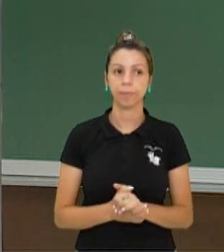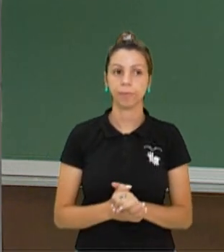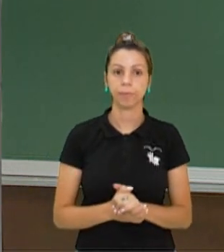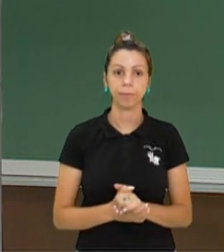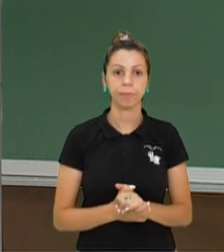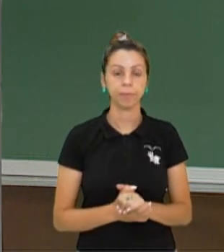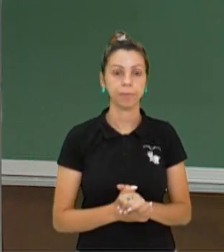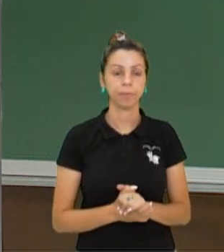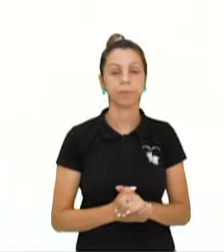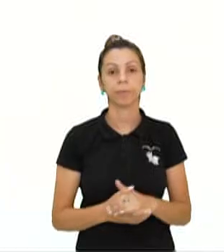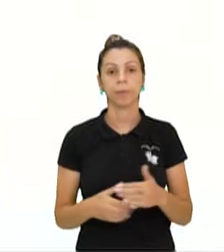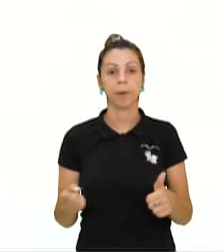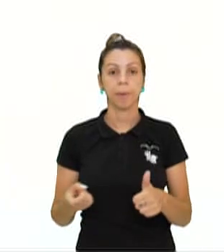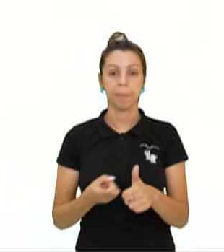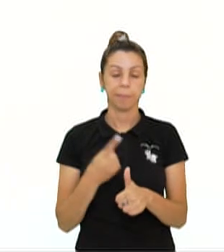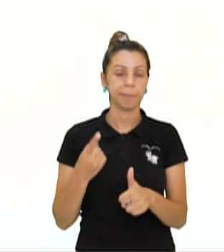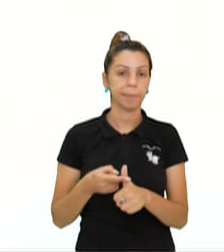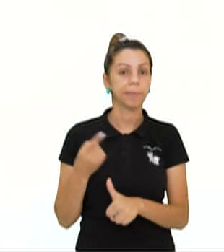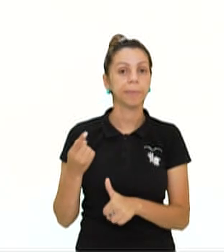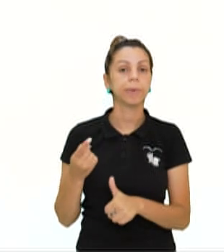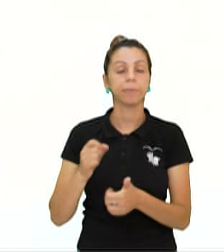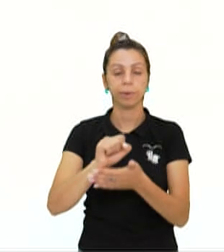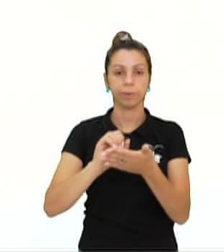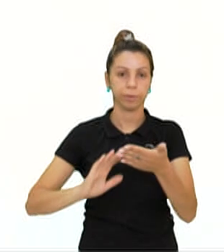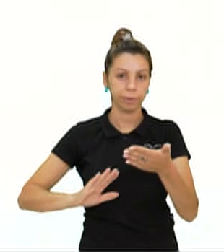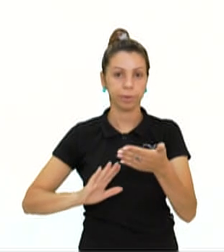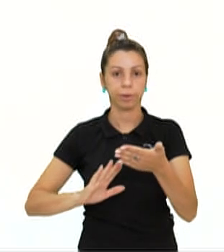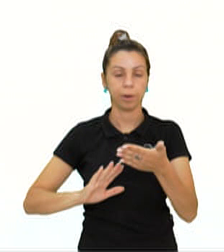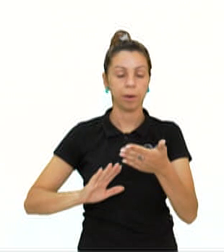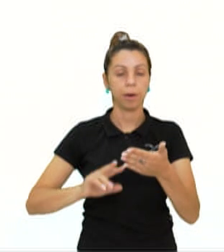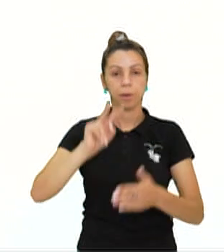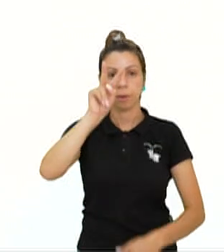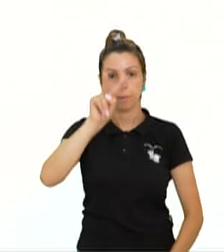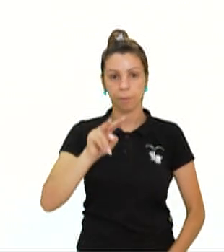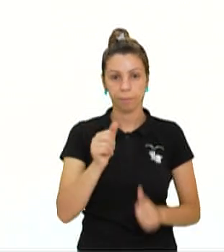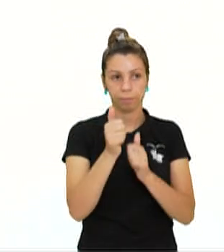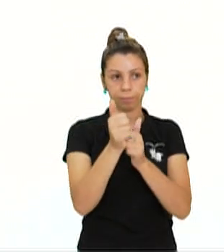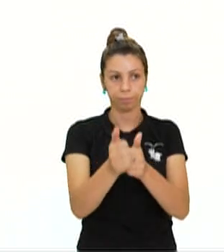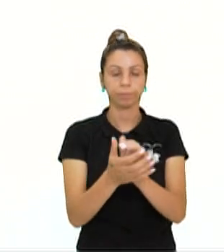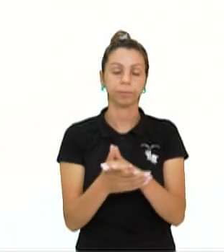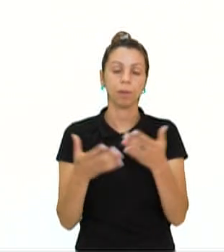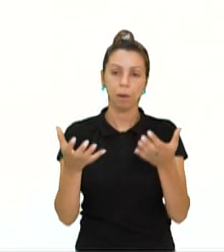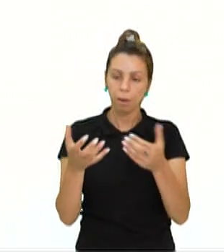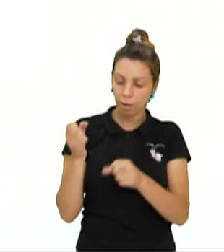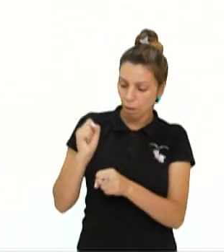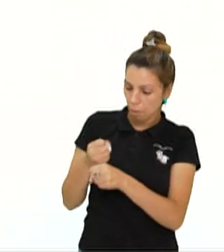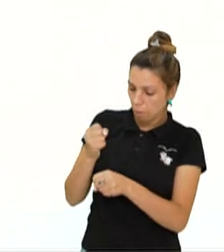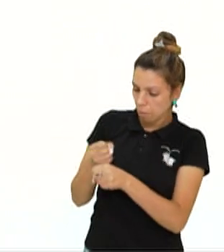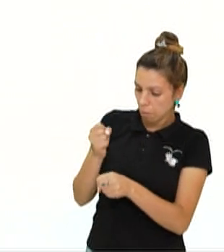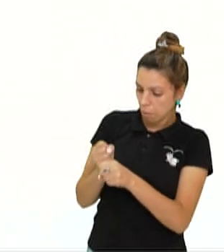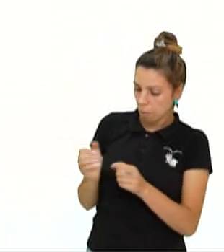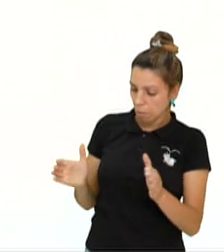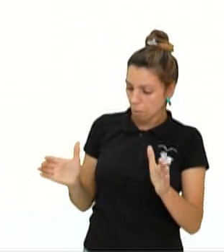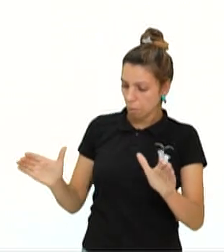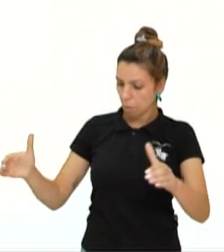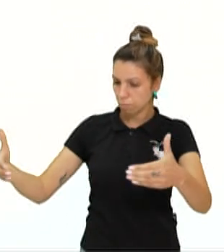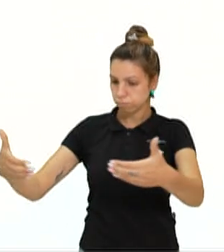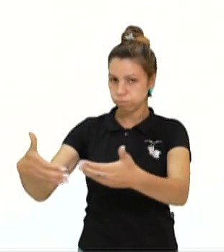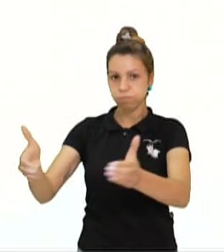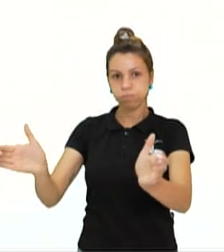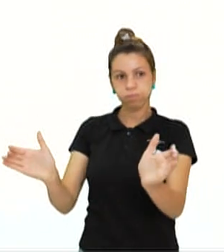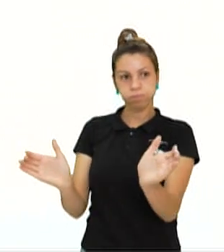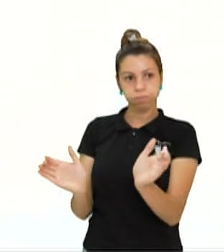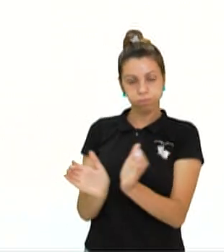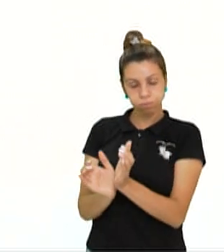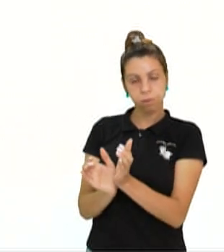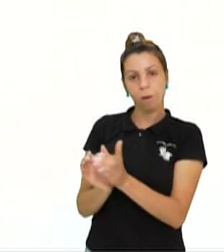Aí, vamos para o primeiro probleminha aqui. Acompanhe comigo na leitura. Deseja-se construir um reservatório cilíndrico, de